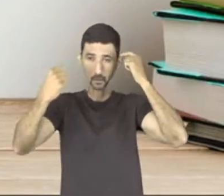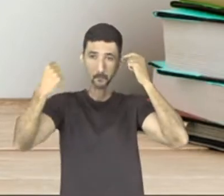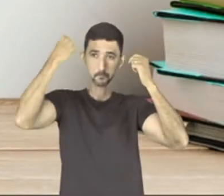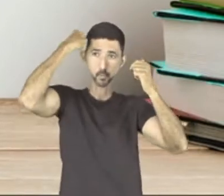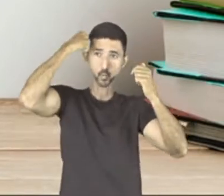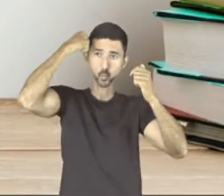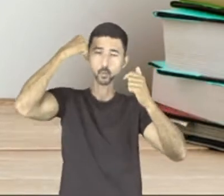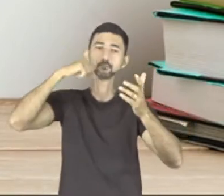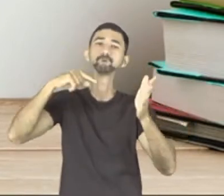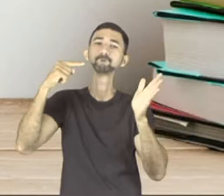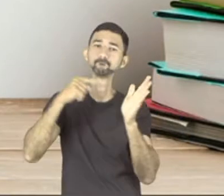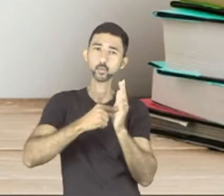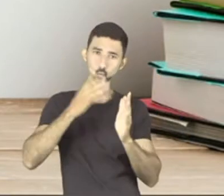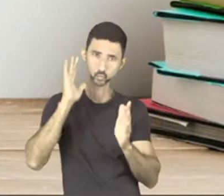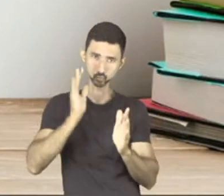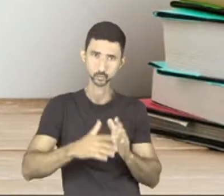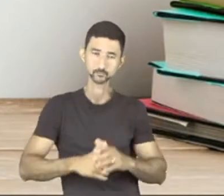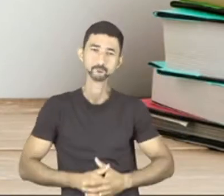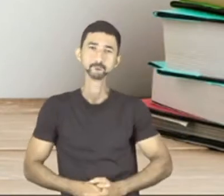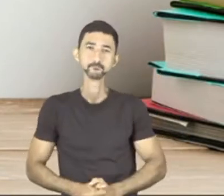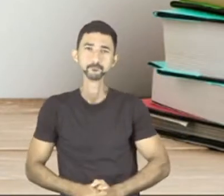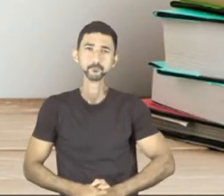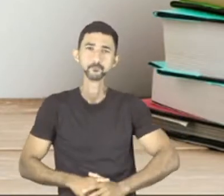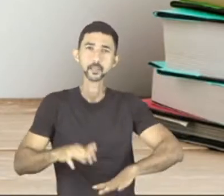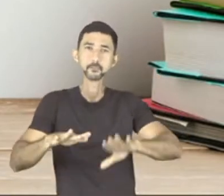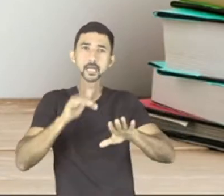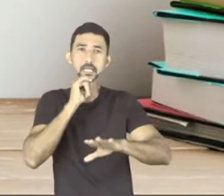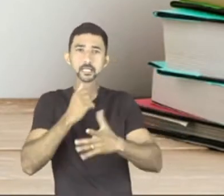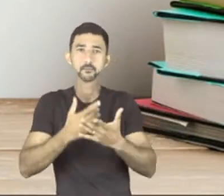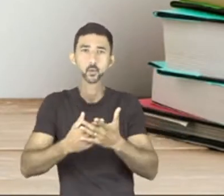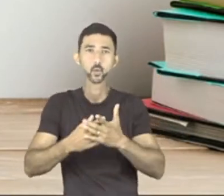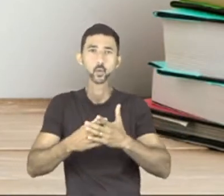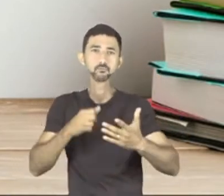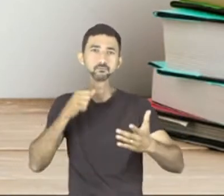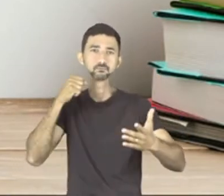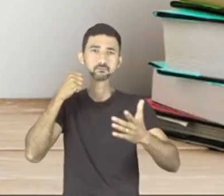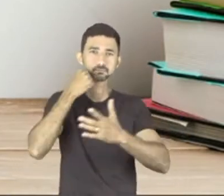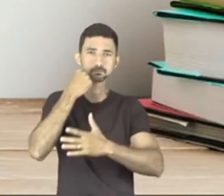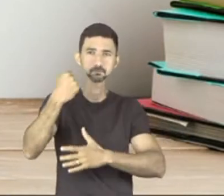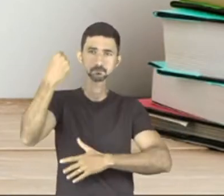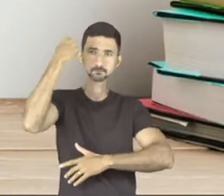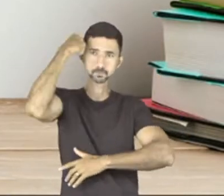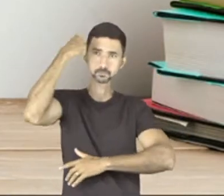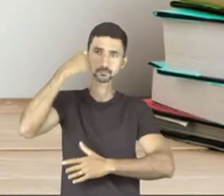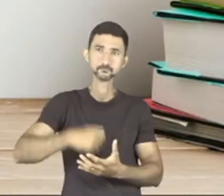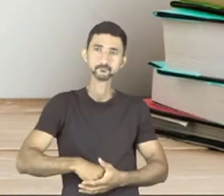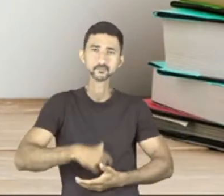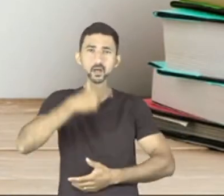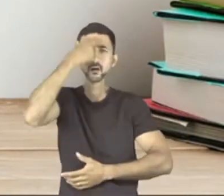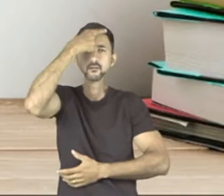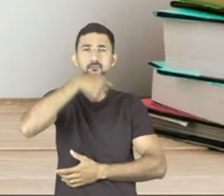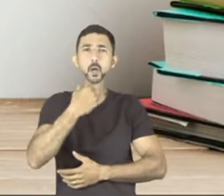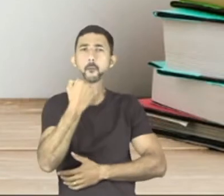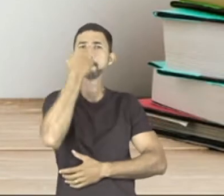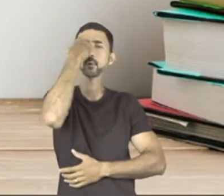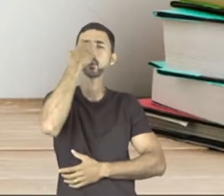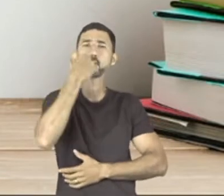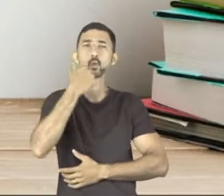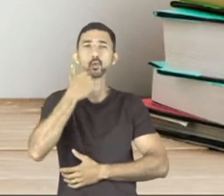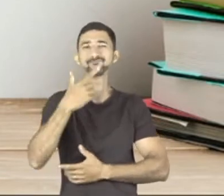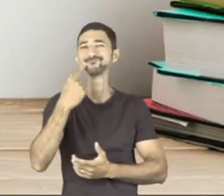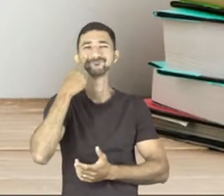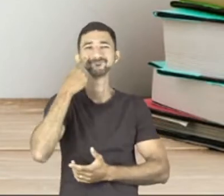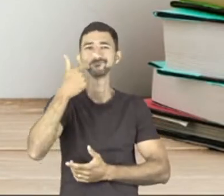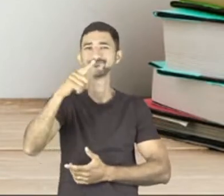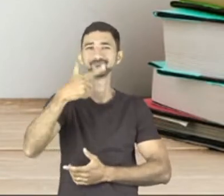cabeça. Porém, os golpes que forem identificados no rosto, ou seja, não tem como você colocar um sensor